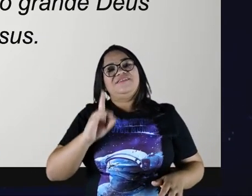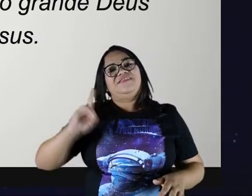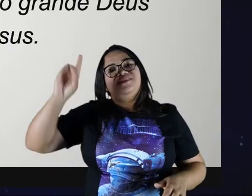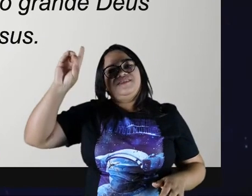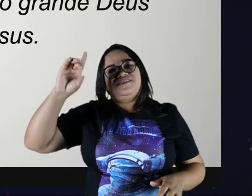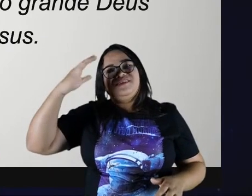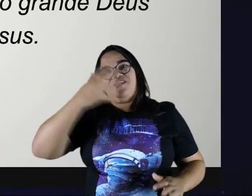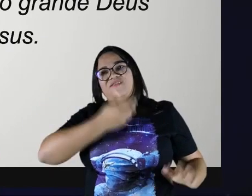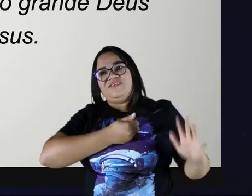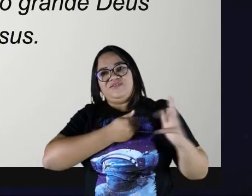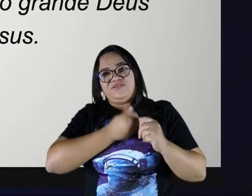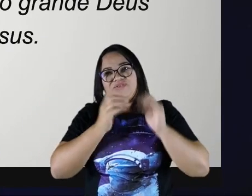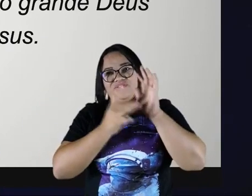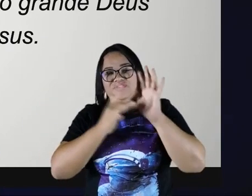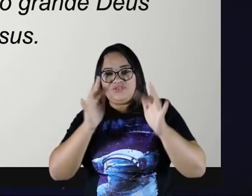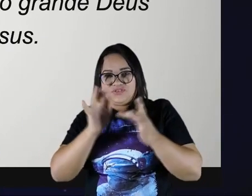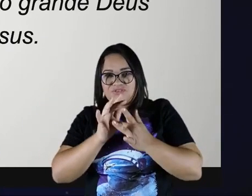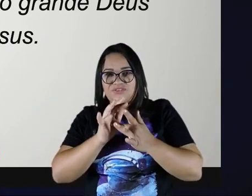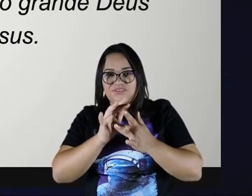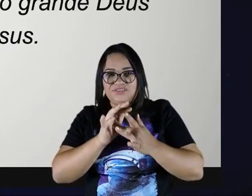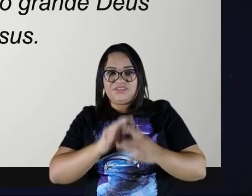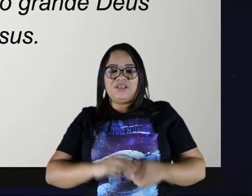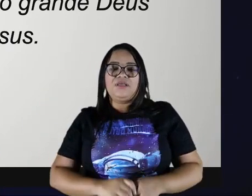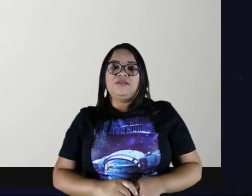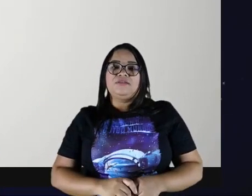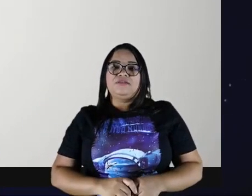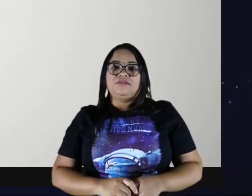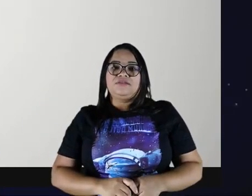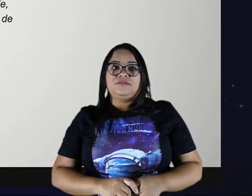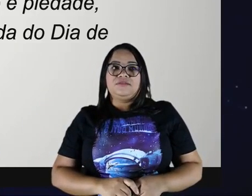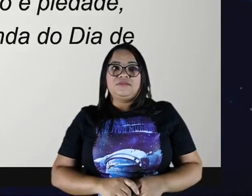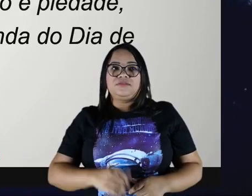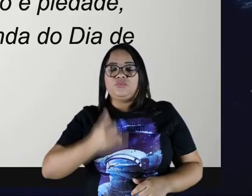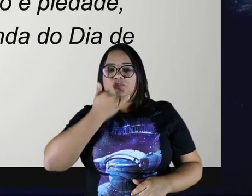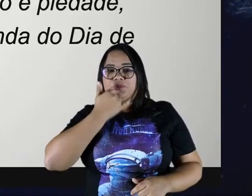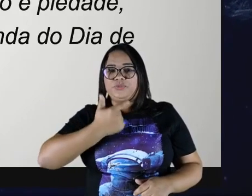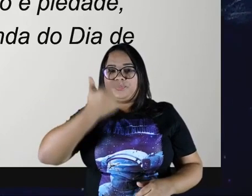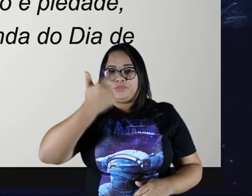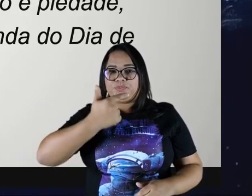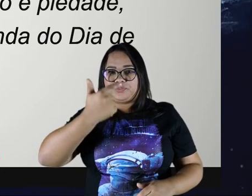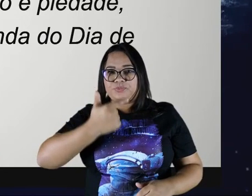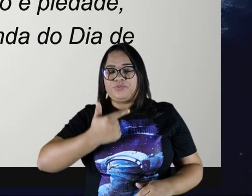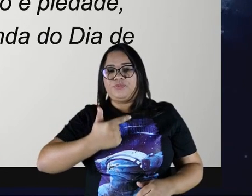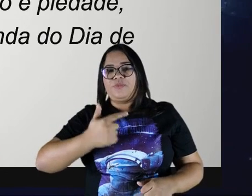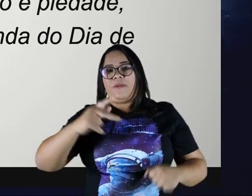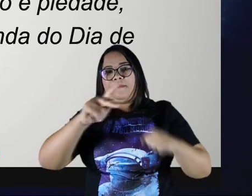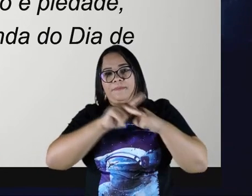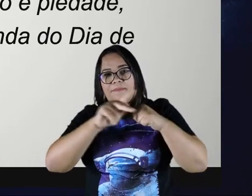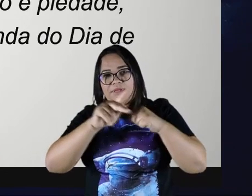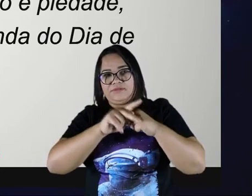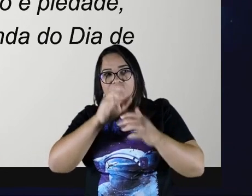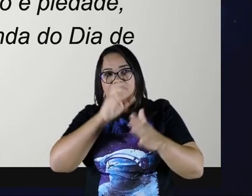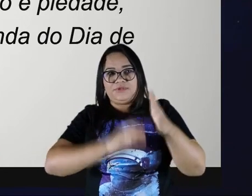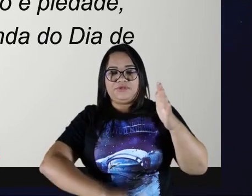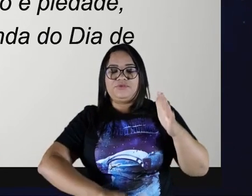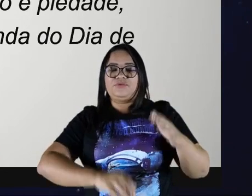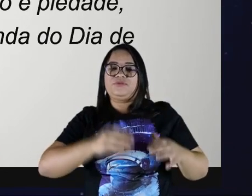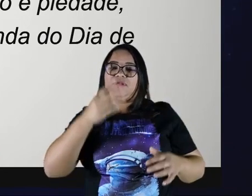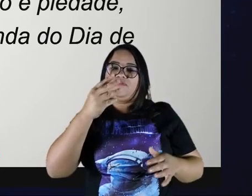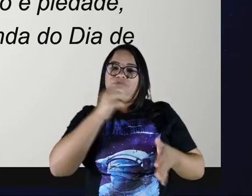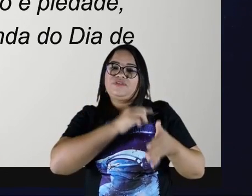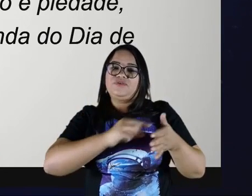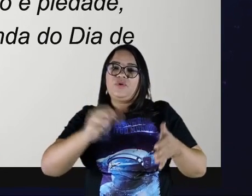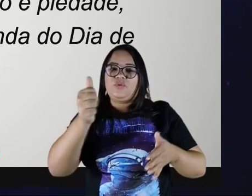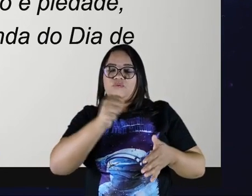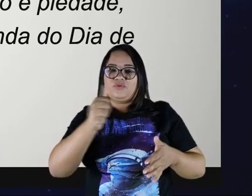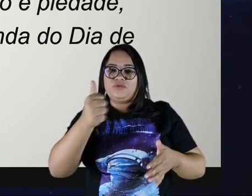e Salvador Jesus Cristo. E se vamos a 2 de Pedro, capítulo 3, a gente vê ali, pode ler o